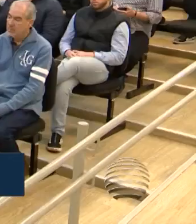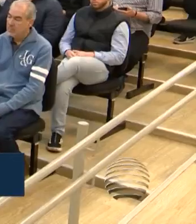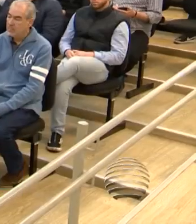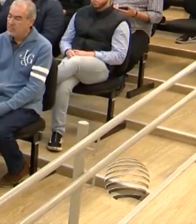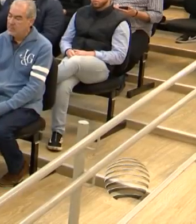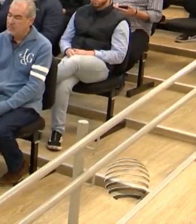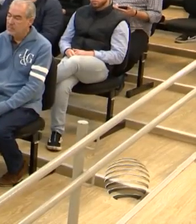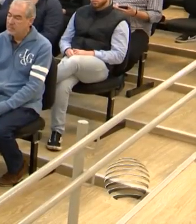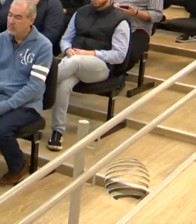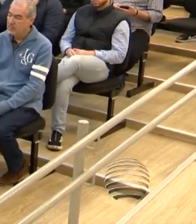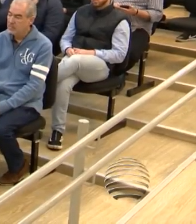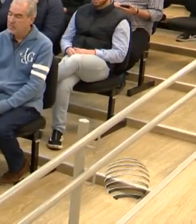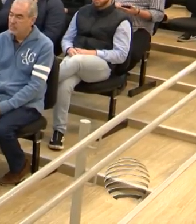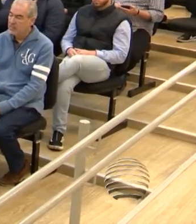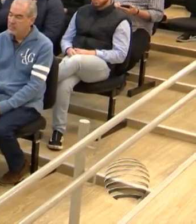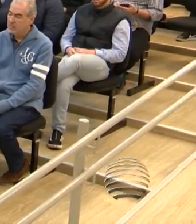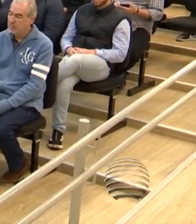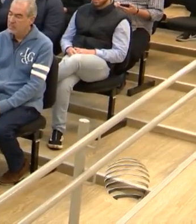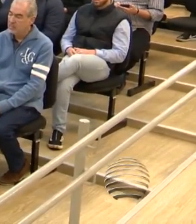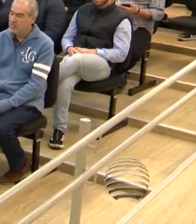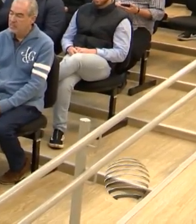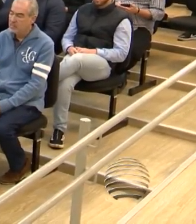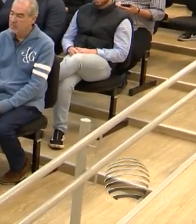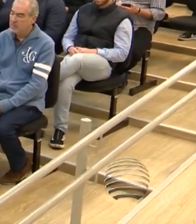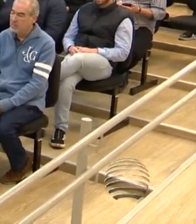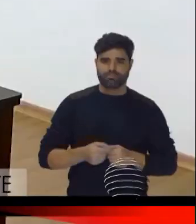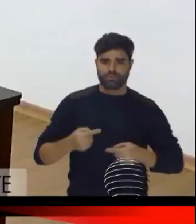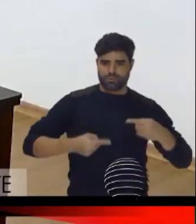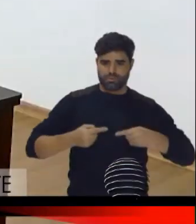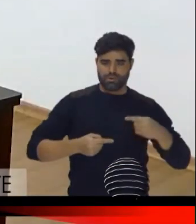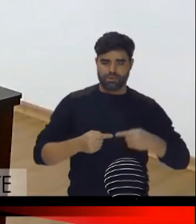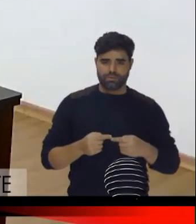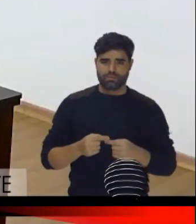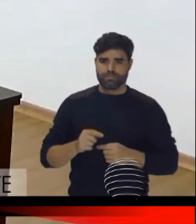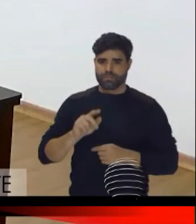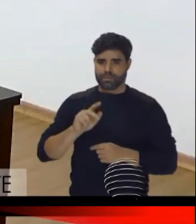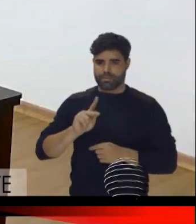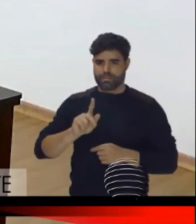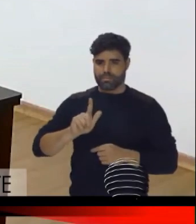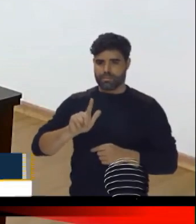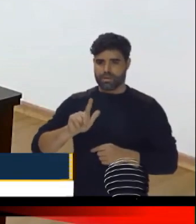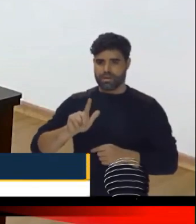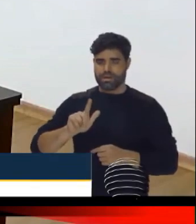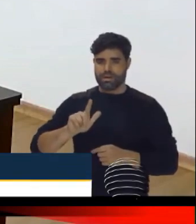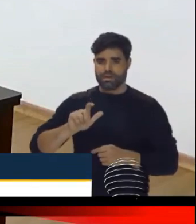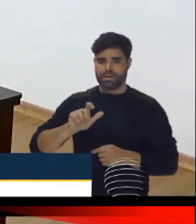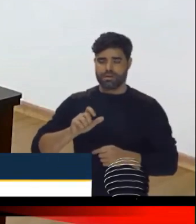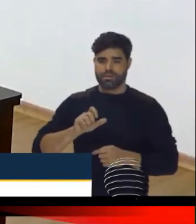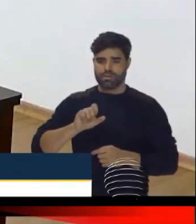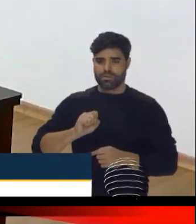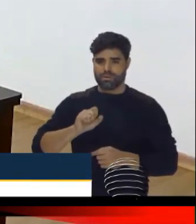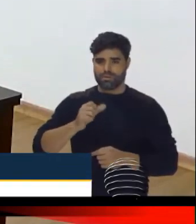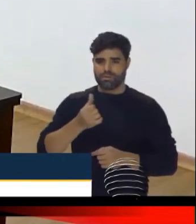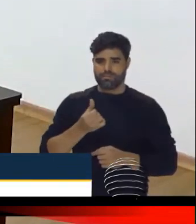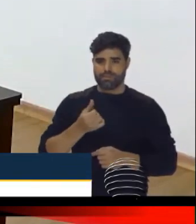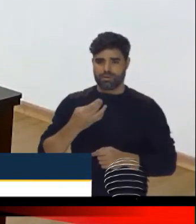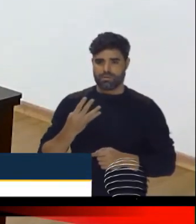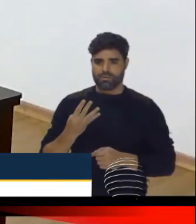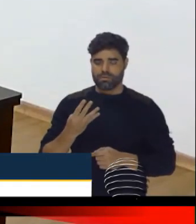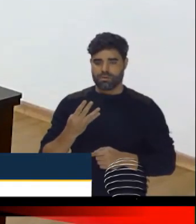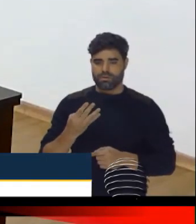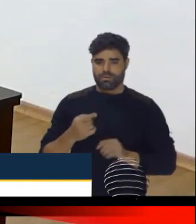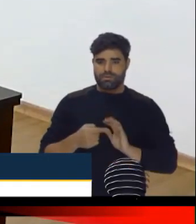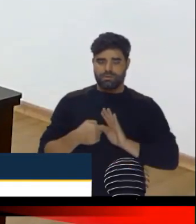por cidadãos que se mostraram contrários ao empréstimo. PL 864/18 nos parece servir